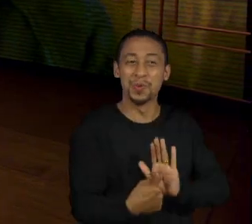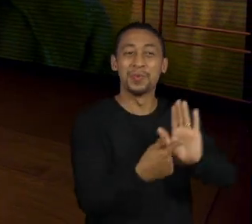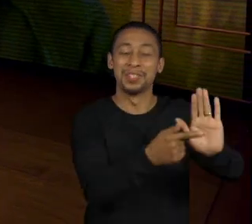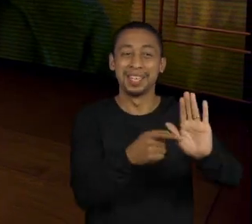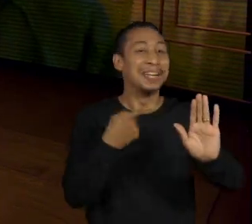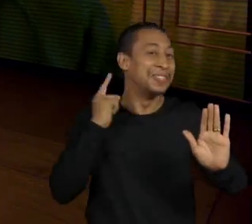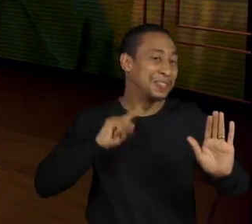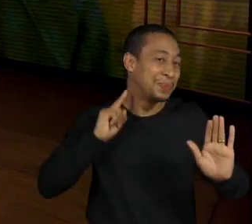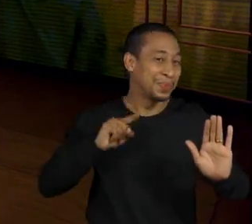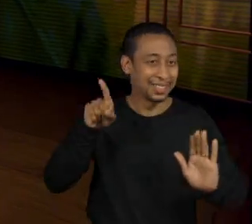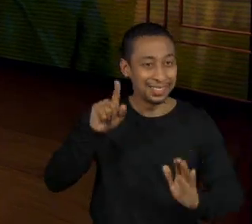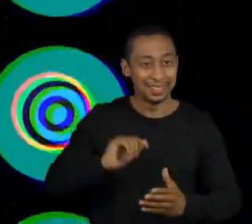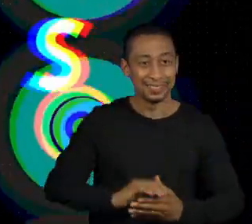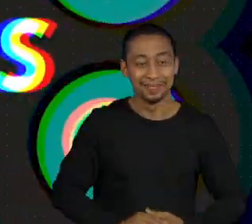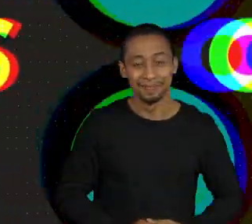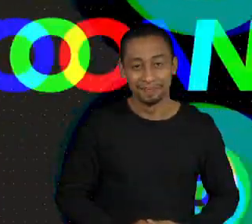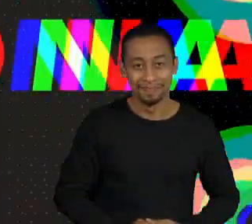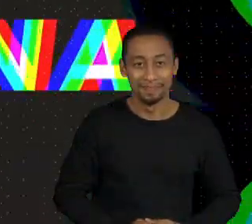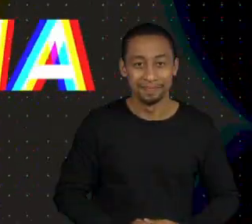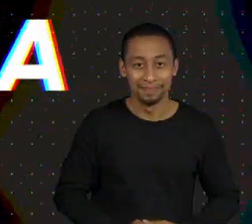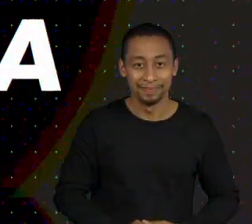para você.